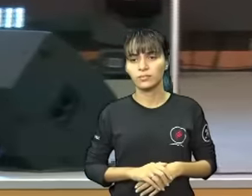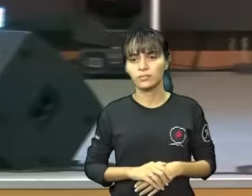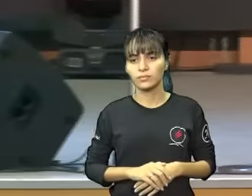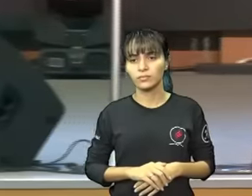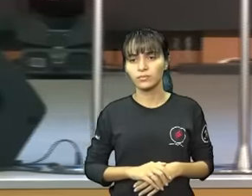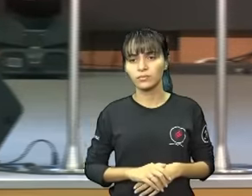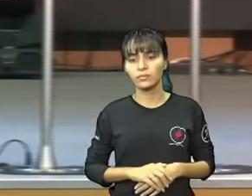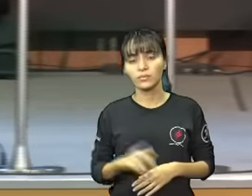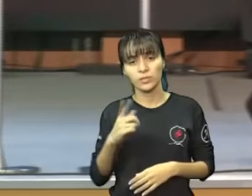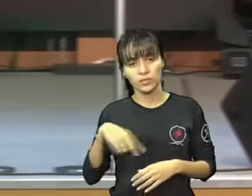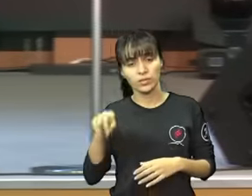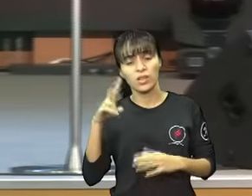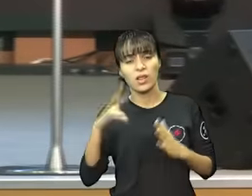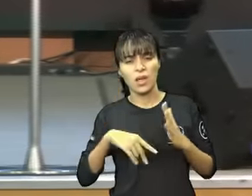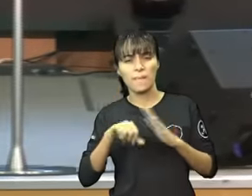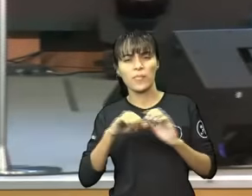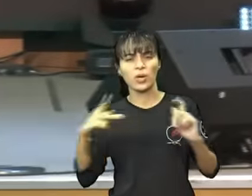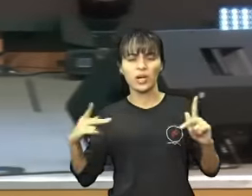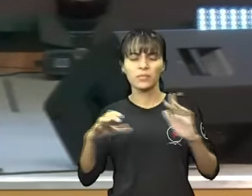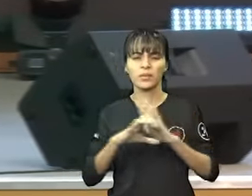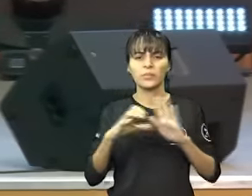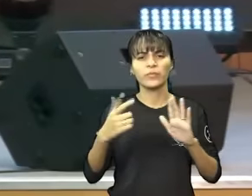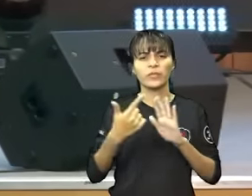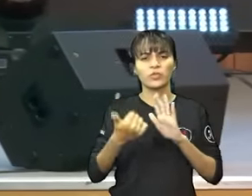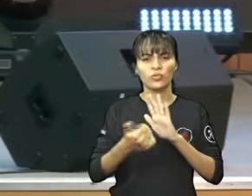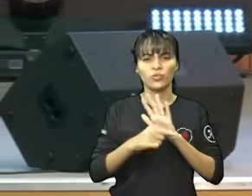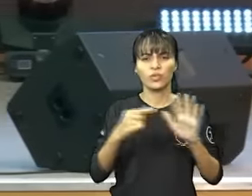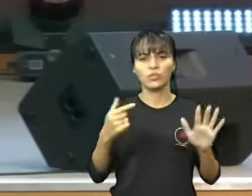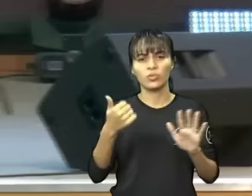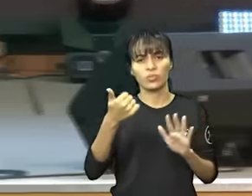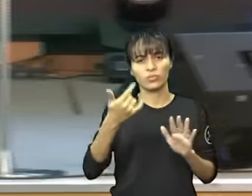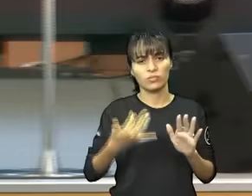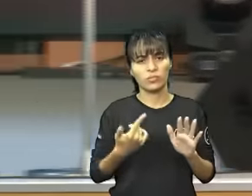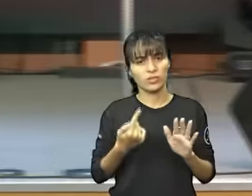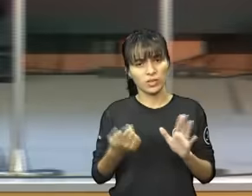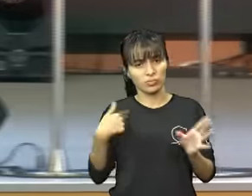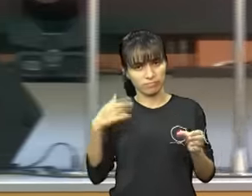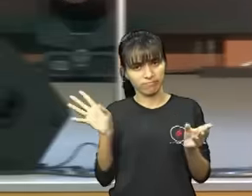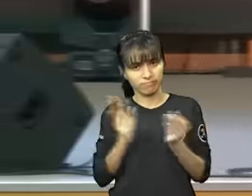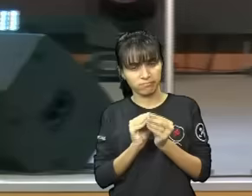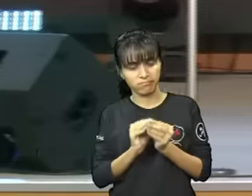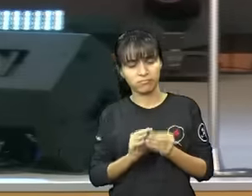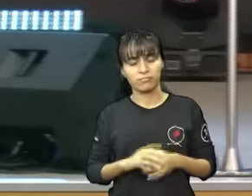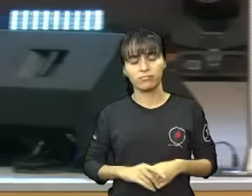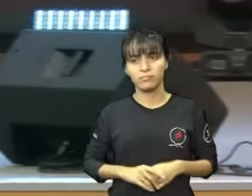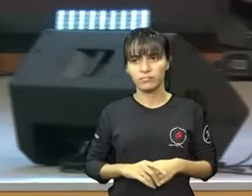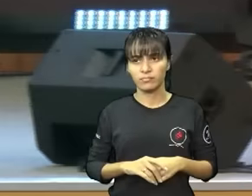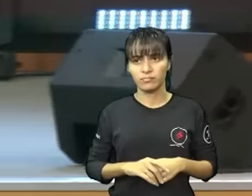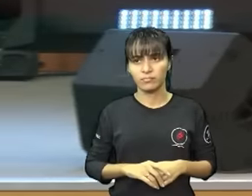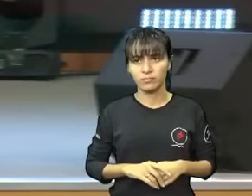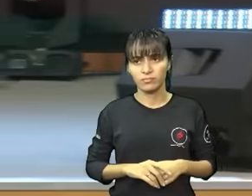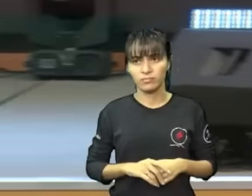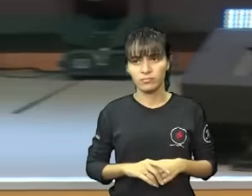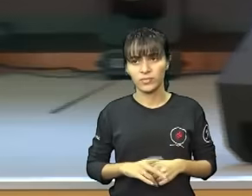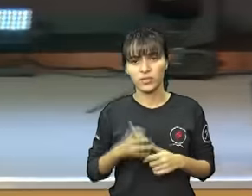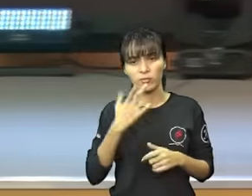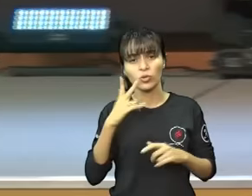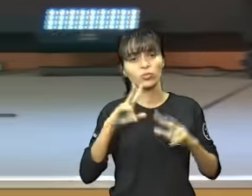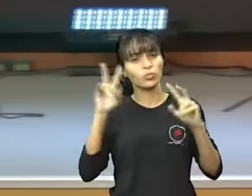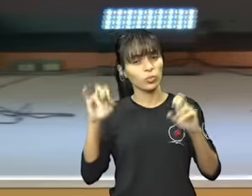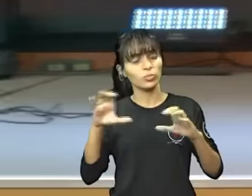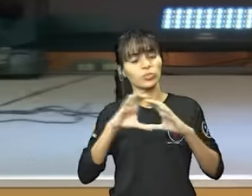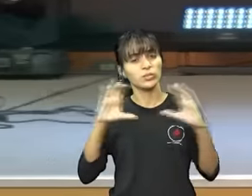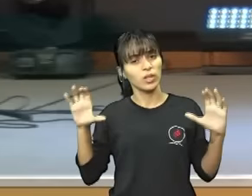e quando você ler Apocalipse 21 do versículo 7 que eu vou sintetizar aqui ele tá dizendo sobre o céu